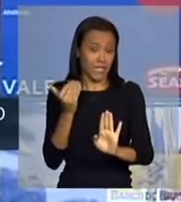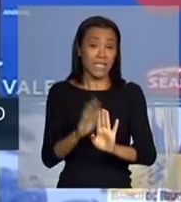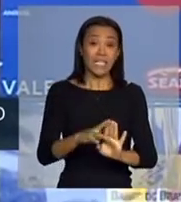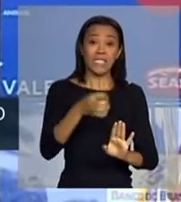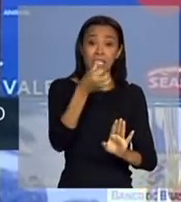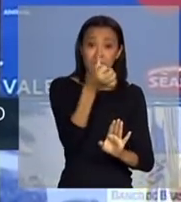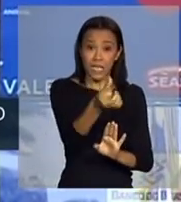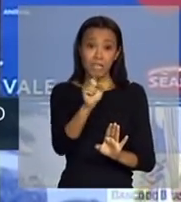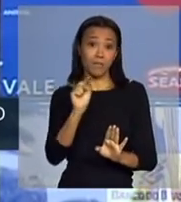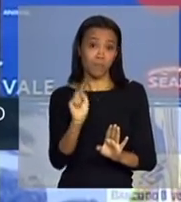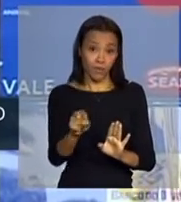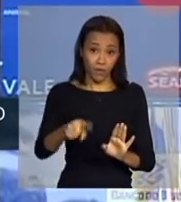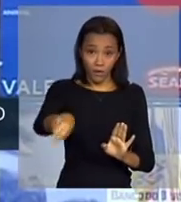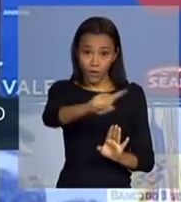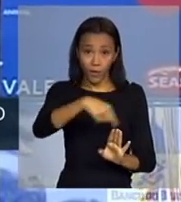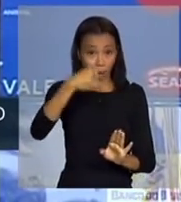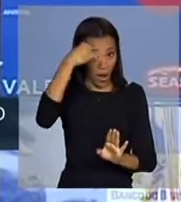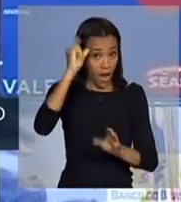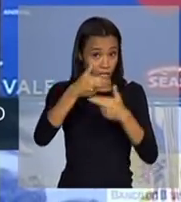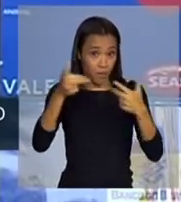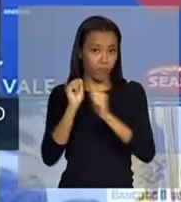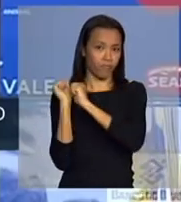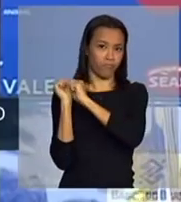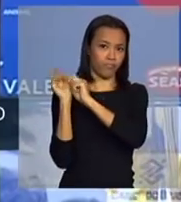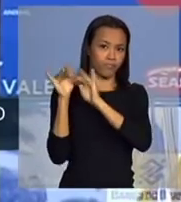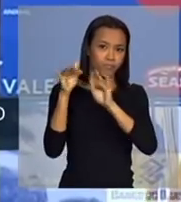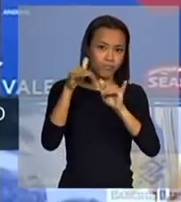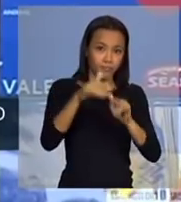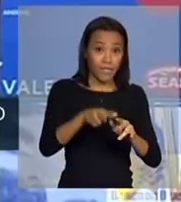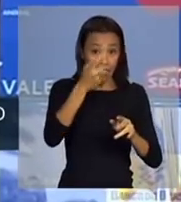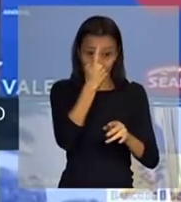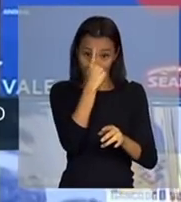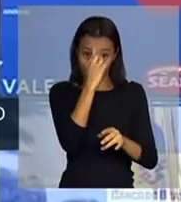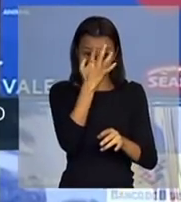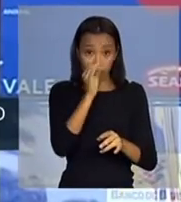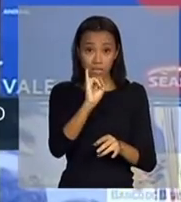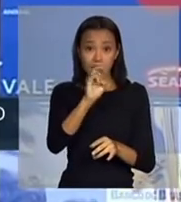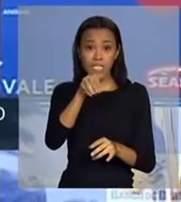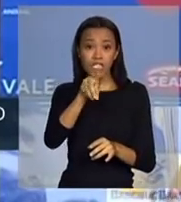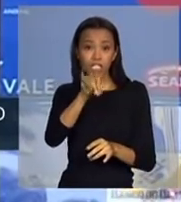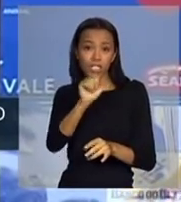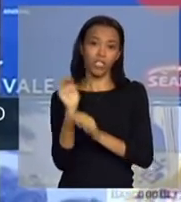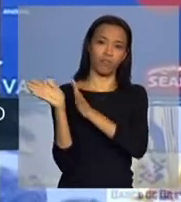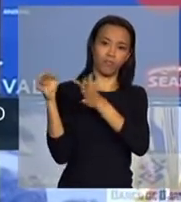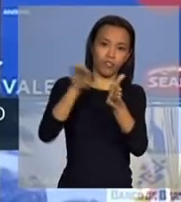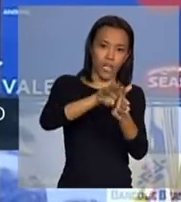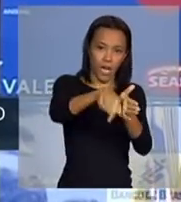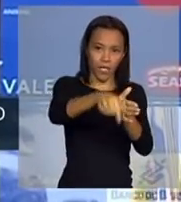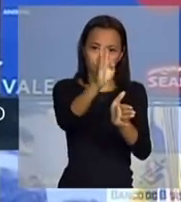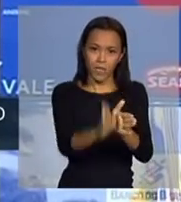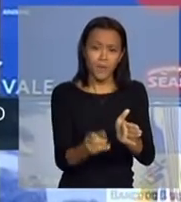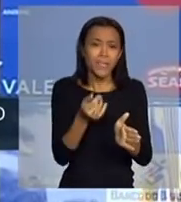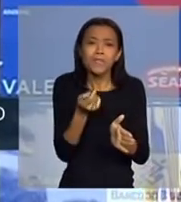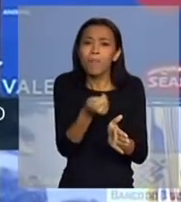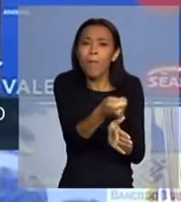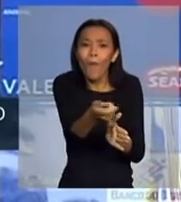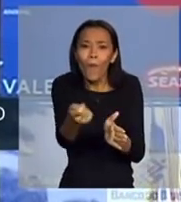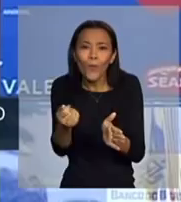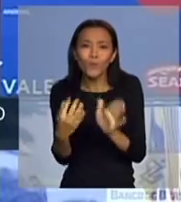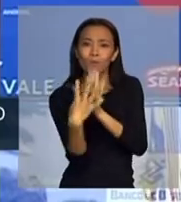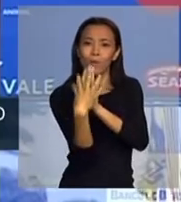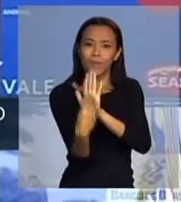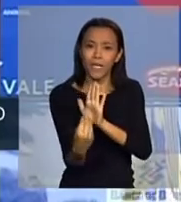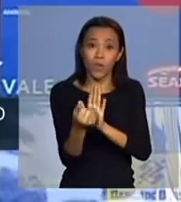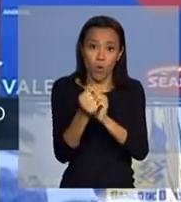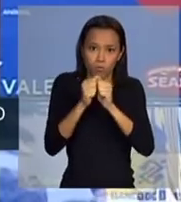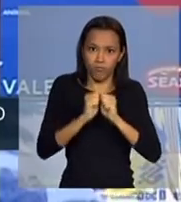animais foram importados da Índia para a introdução do zebu no Brasil, pois esses poucos exemplares deram origem a